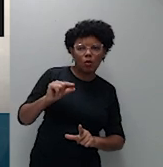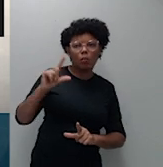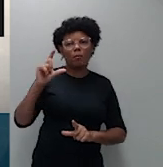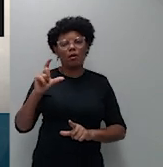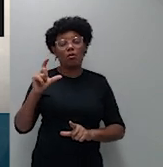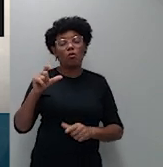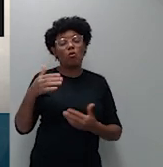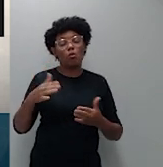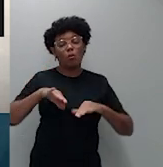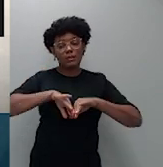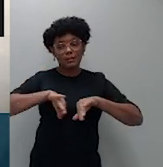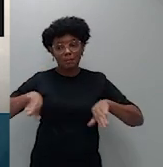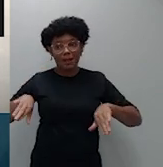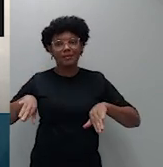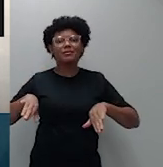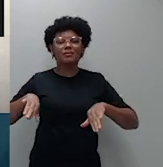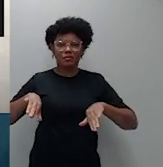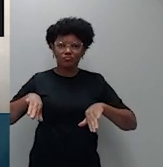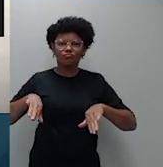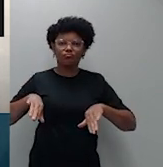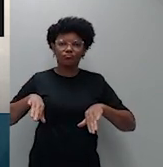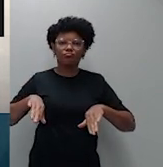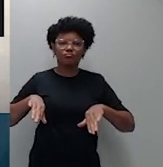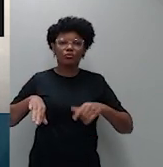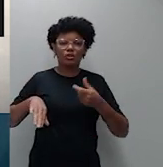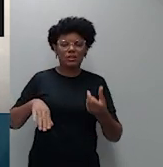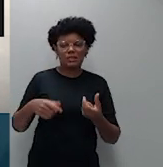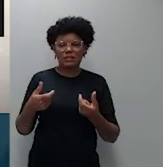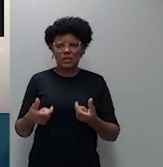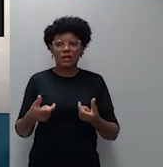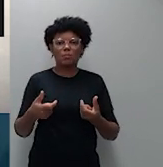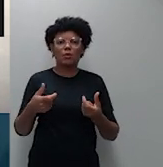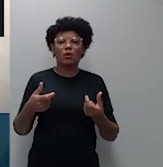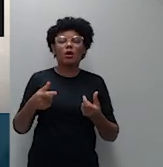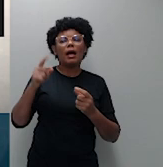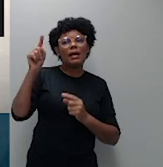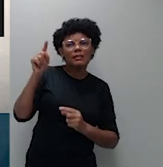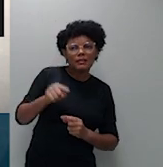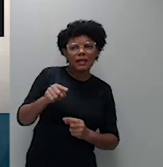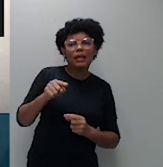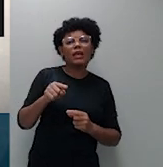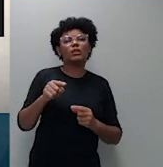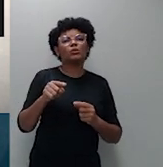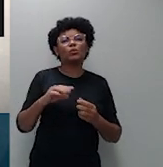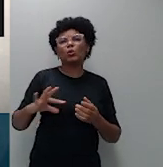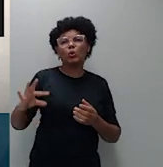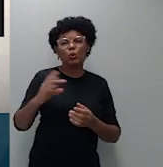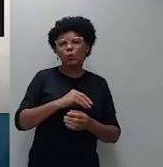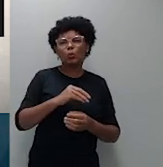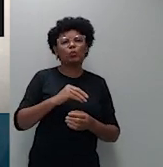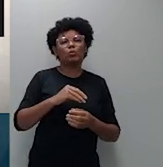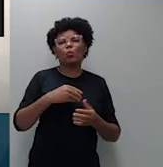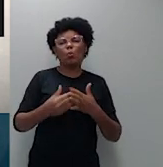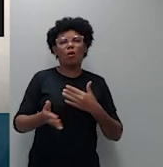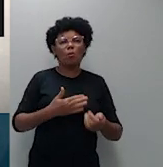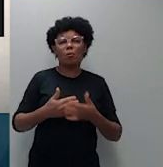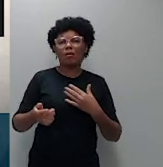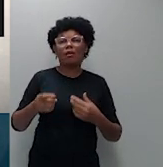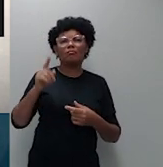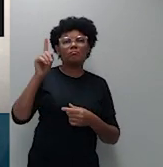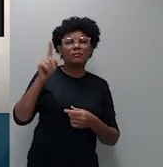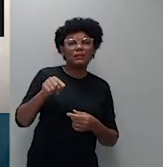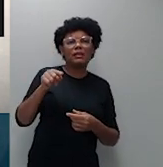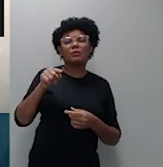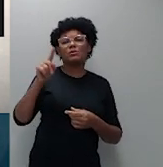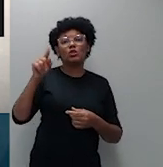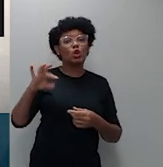de sílabas dos traços de União os acentos temas apostas todos os